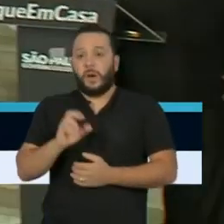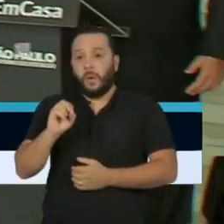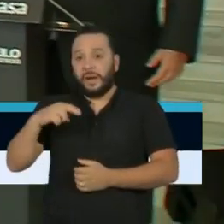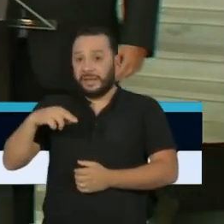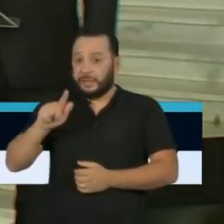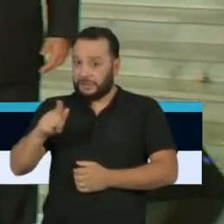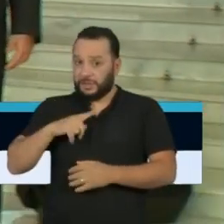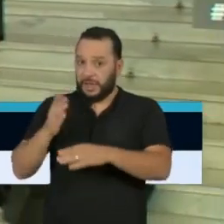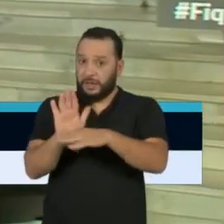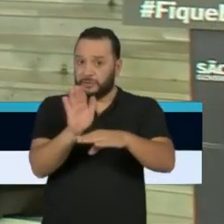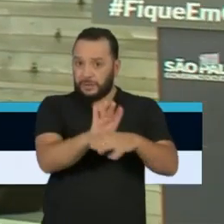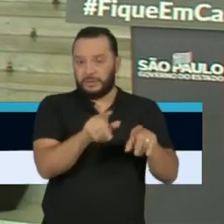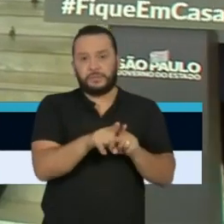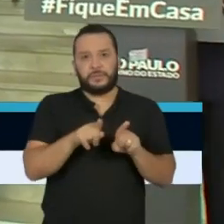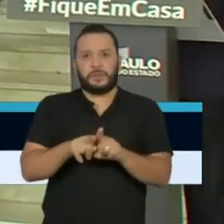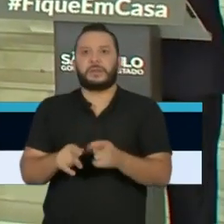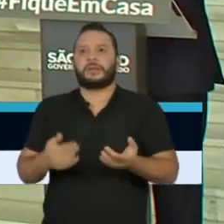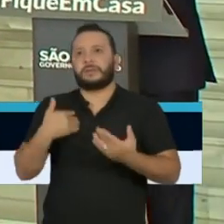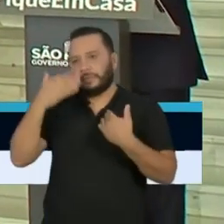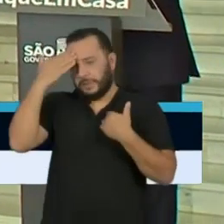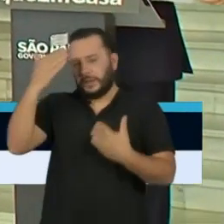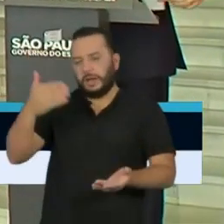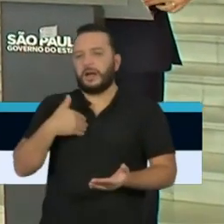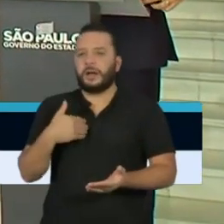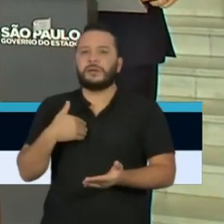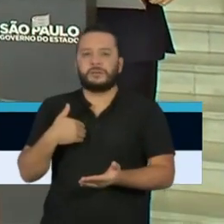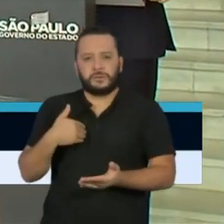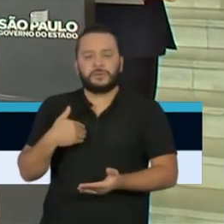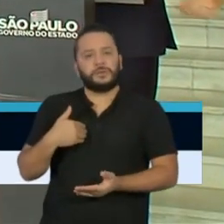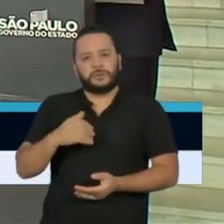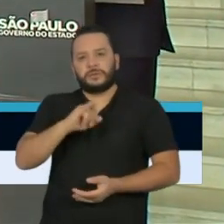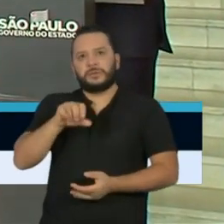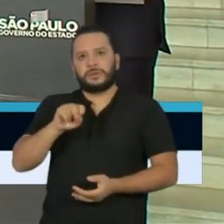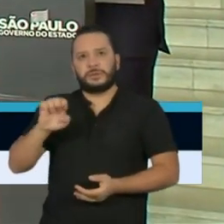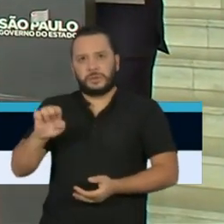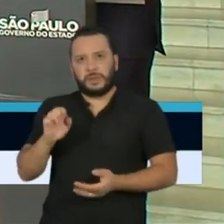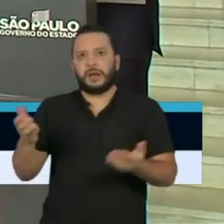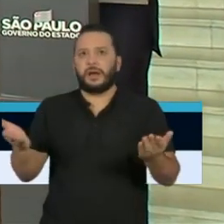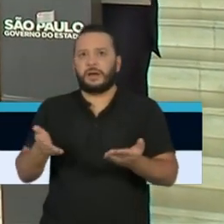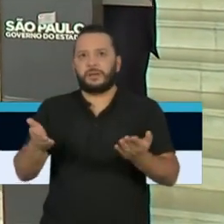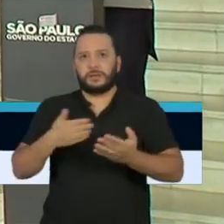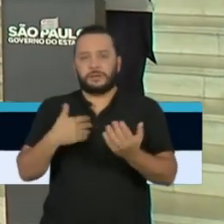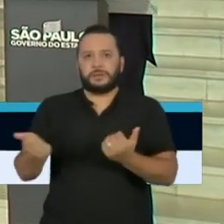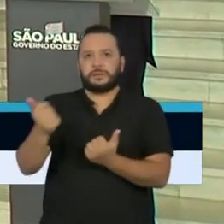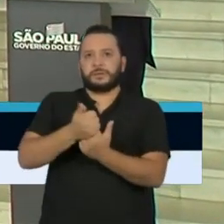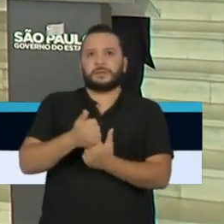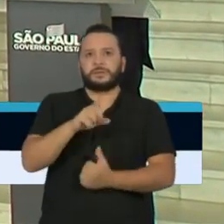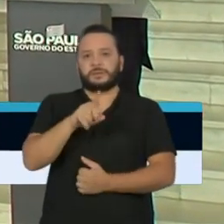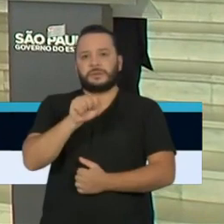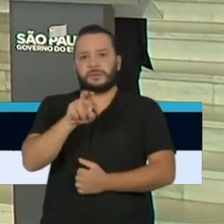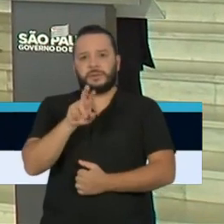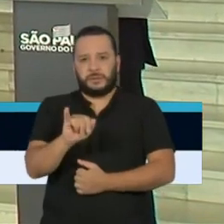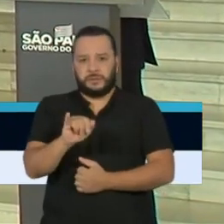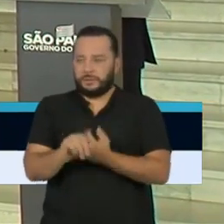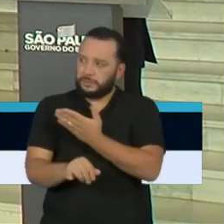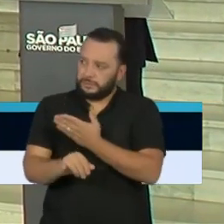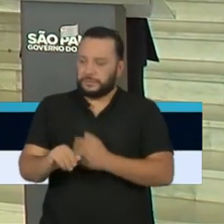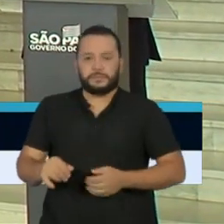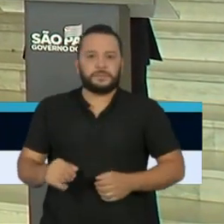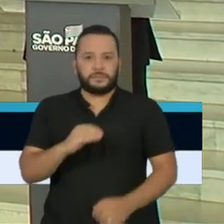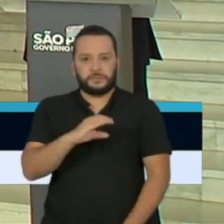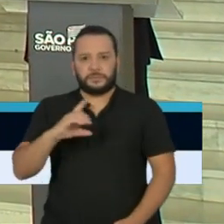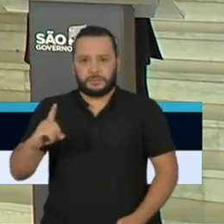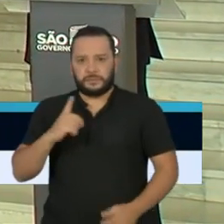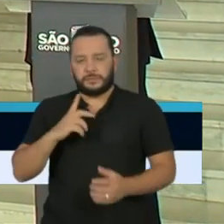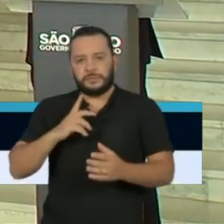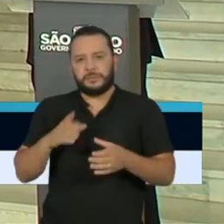Obrigado, Dr. Zé Henrique Germann, secretário da Saúde do Estado de São Paulo. Passo agora a palavra para o Dr. Davi Wipp, coordenador do nosso